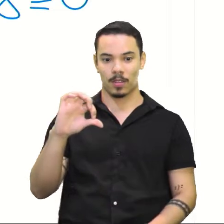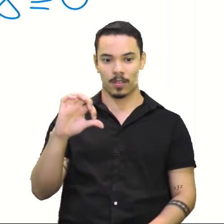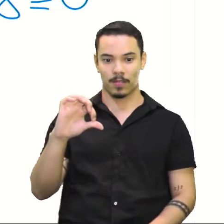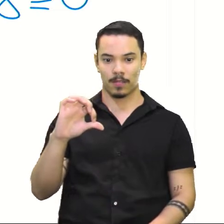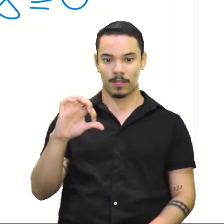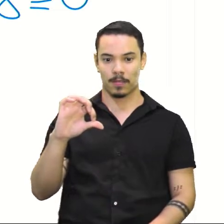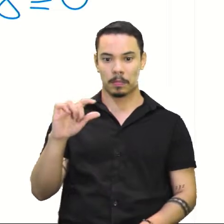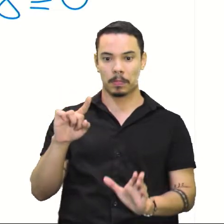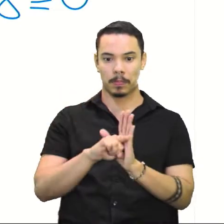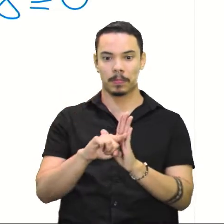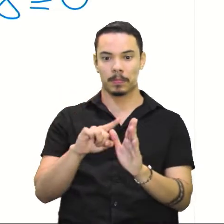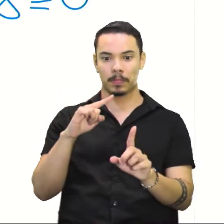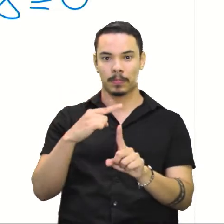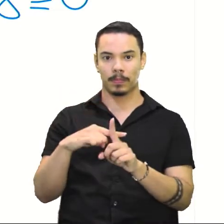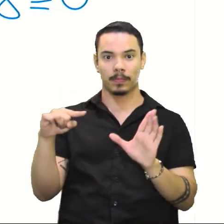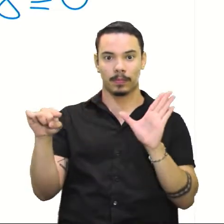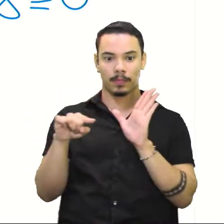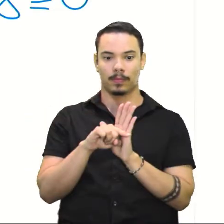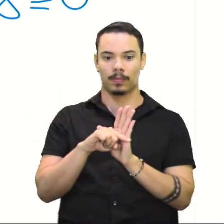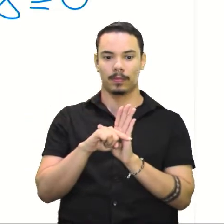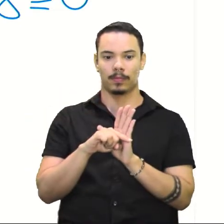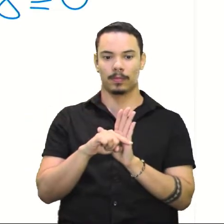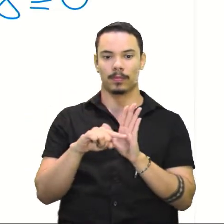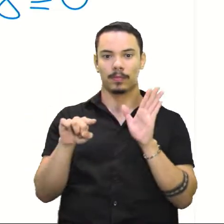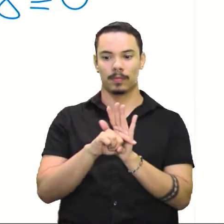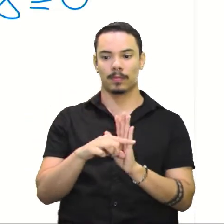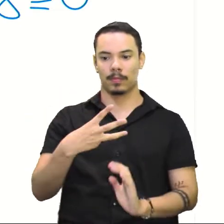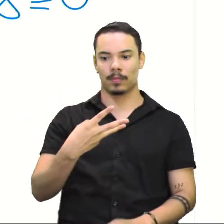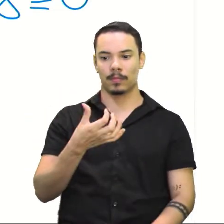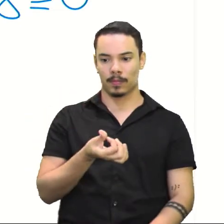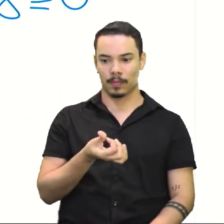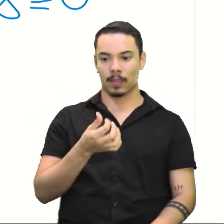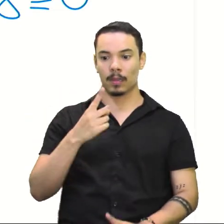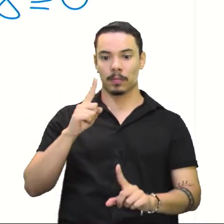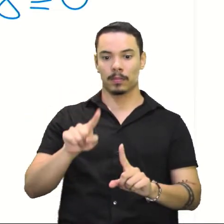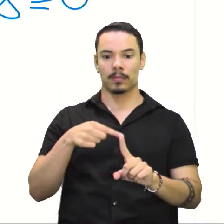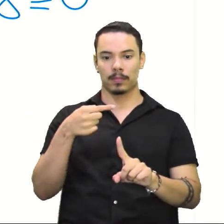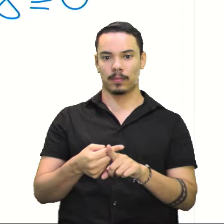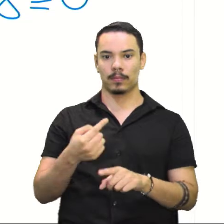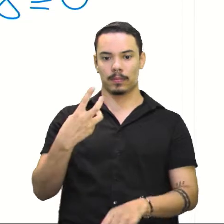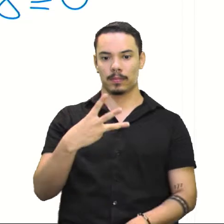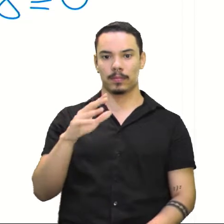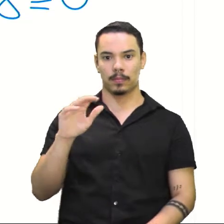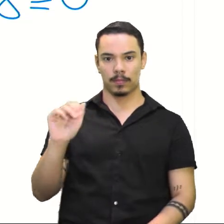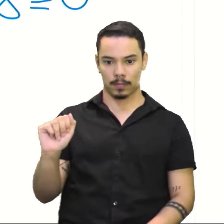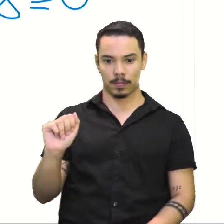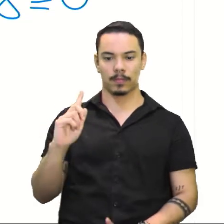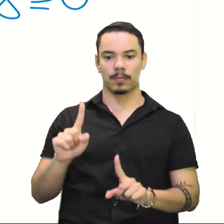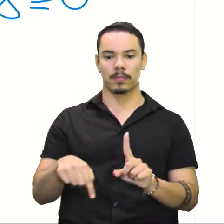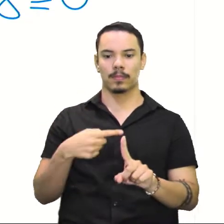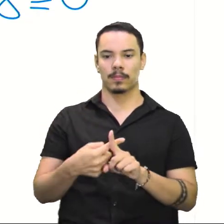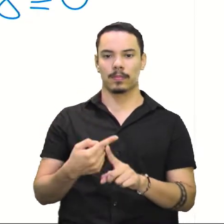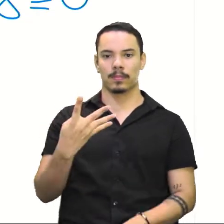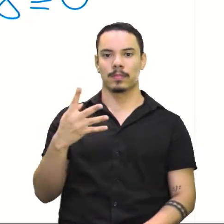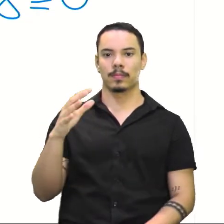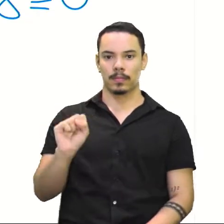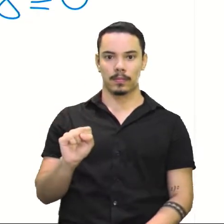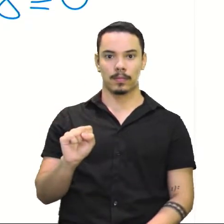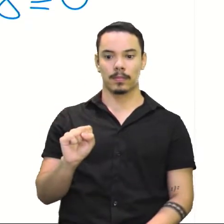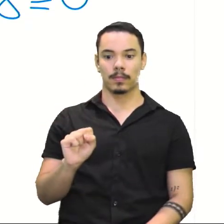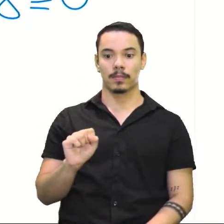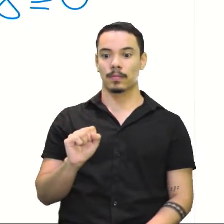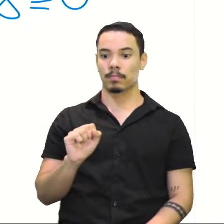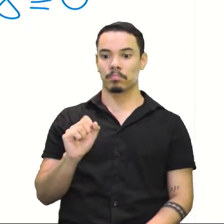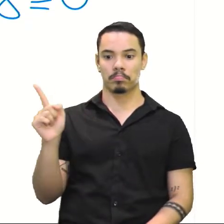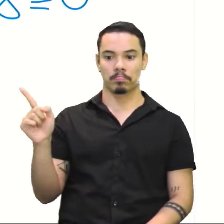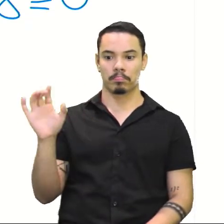com mais? Menos. Menos 36. Mais 3A, mais 48, igual a